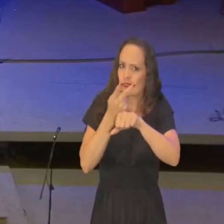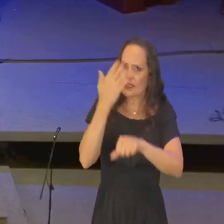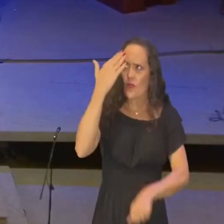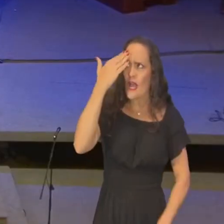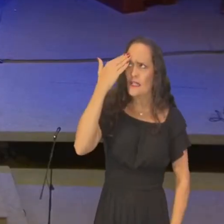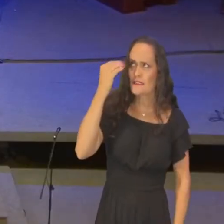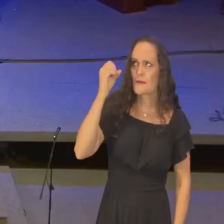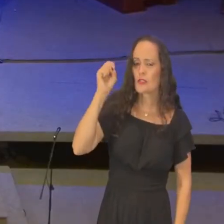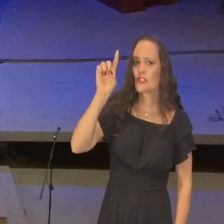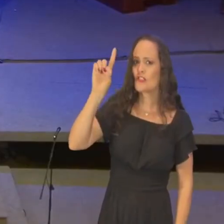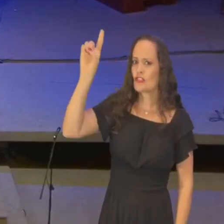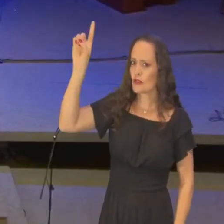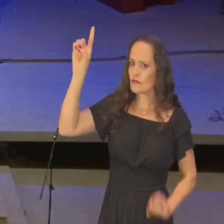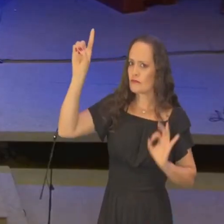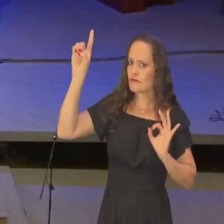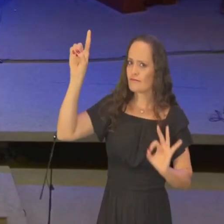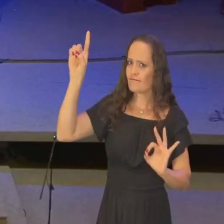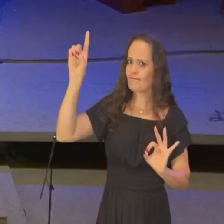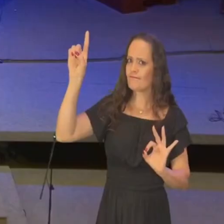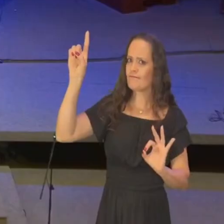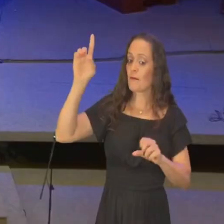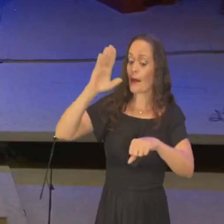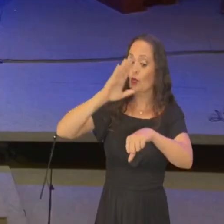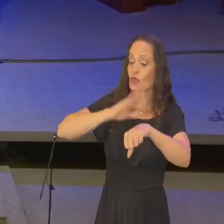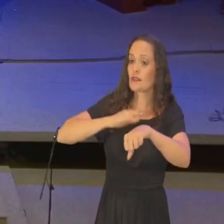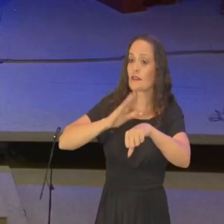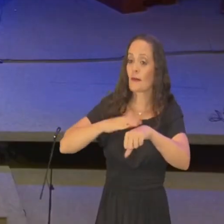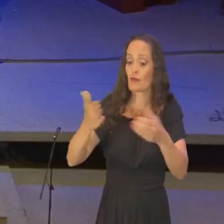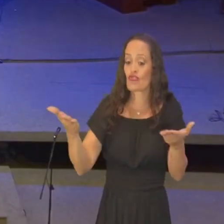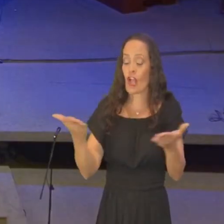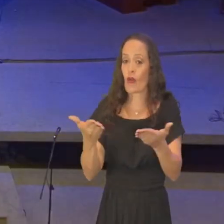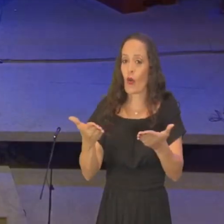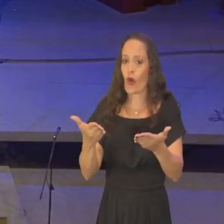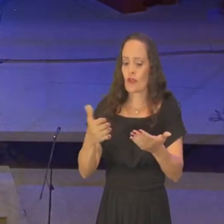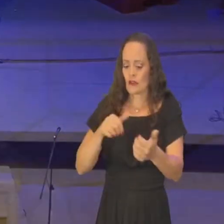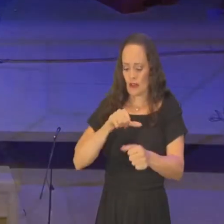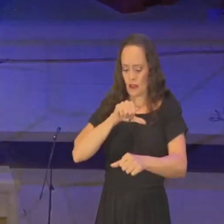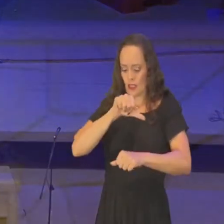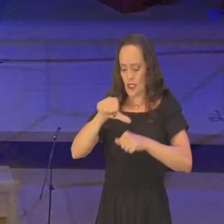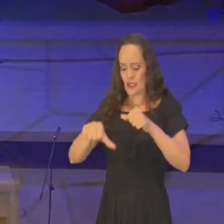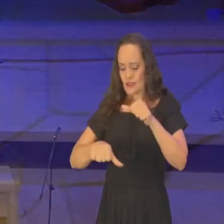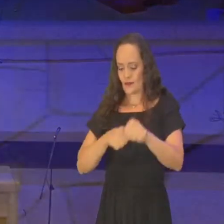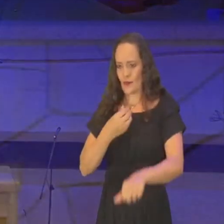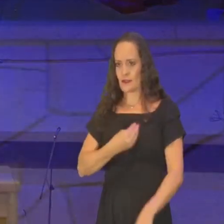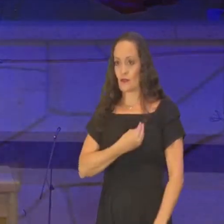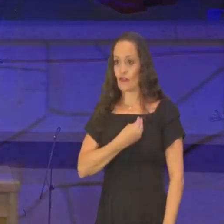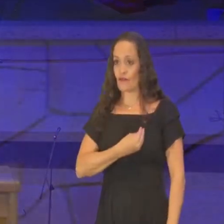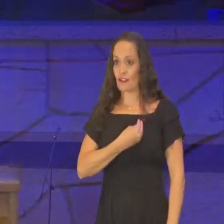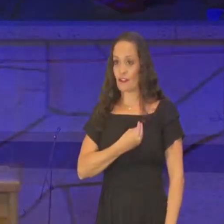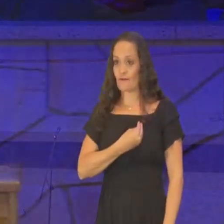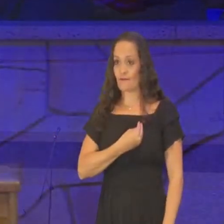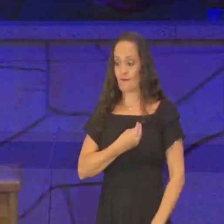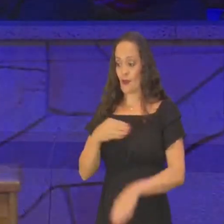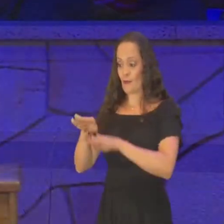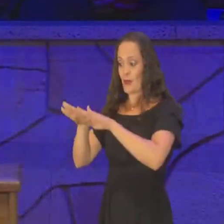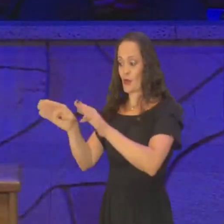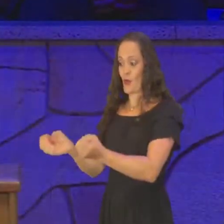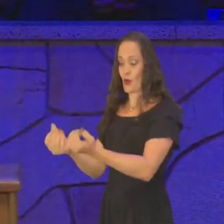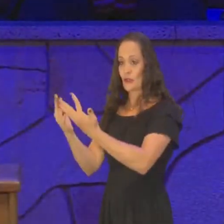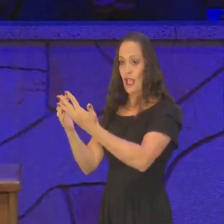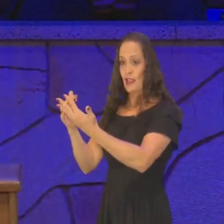o discernimento para esse tempo da reconstrução do nosso altar que foi quebrado?